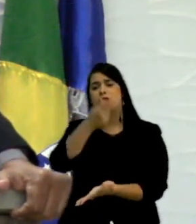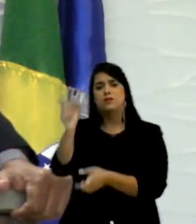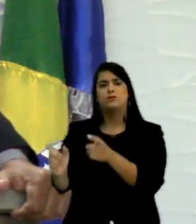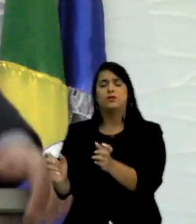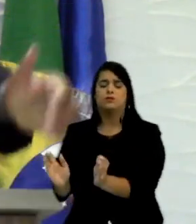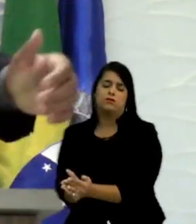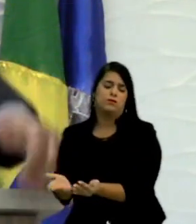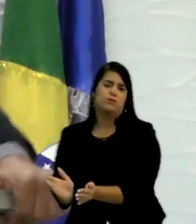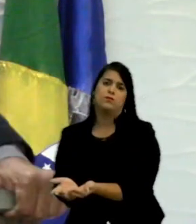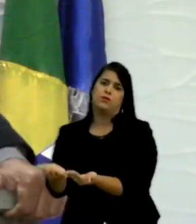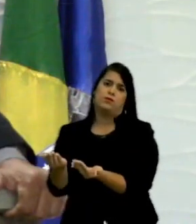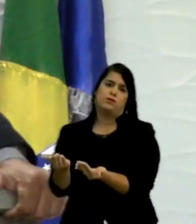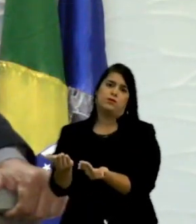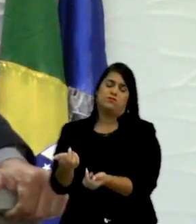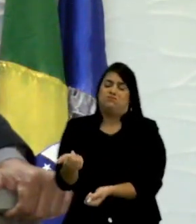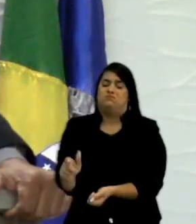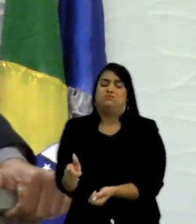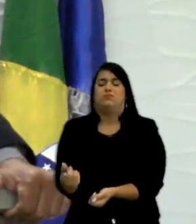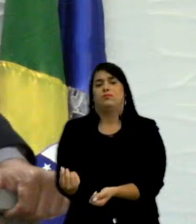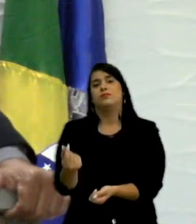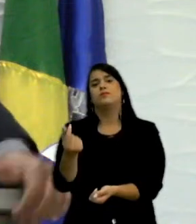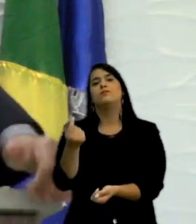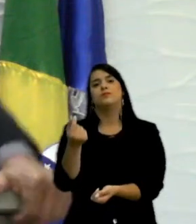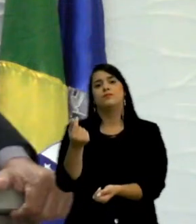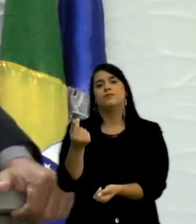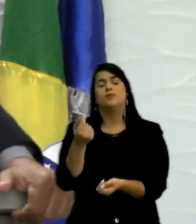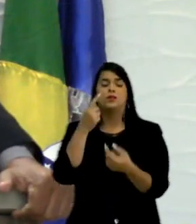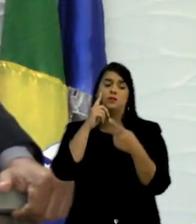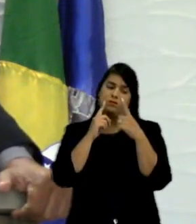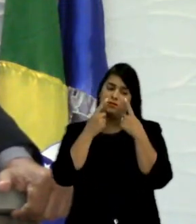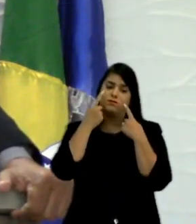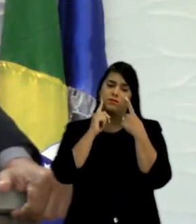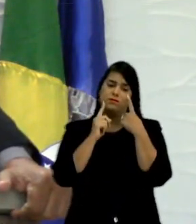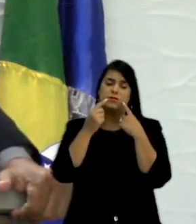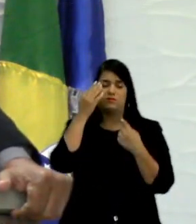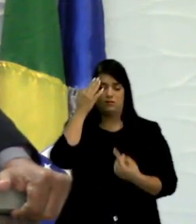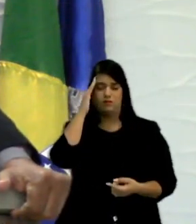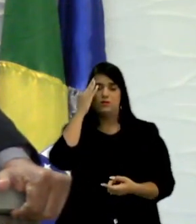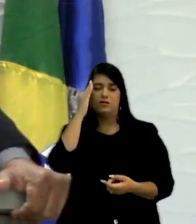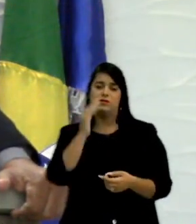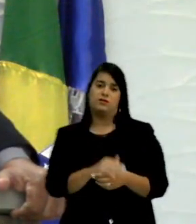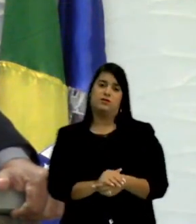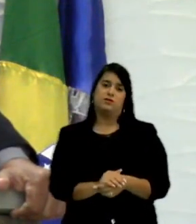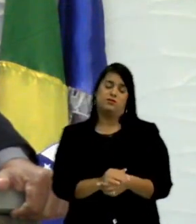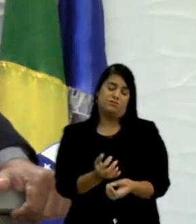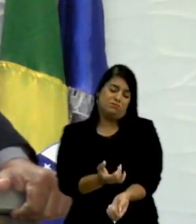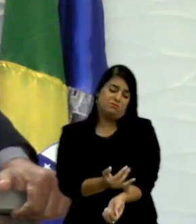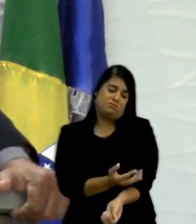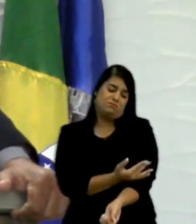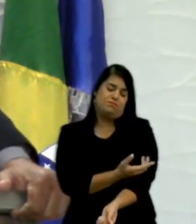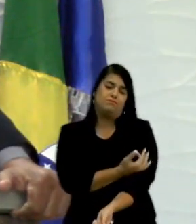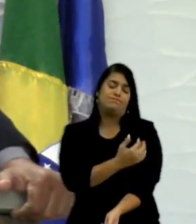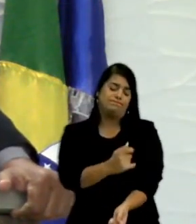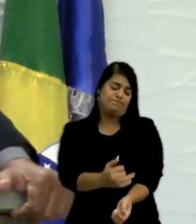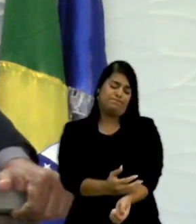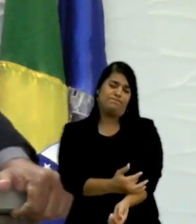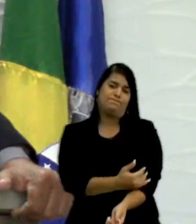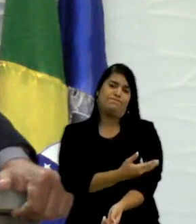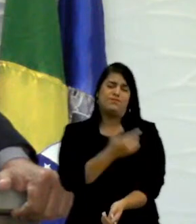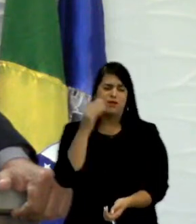nosso município, aquele povo que não tem condições. Eu choro por causa disso, rapaz. Eu não tenho maldade com